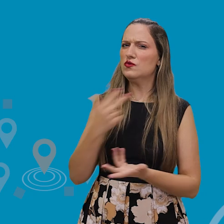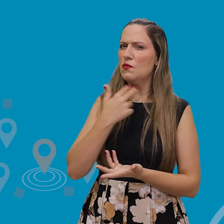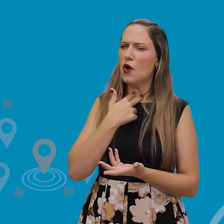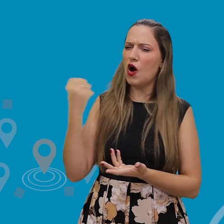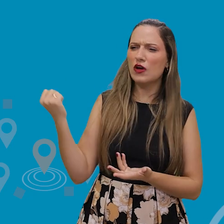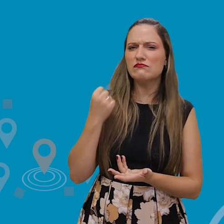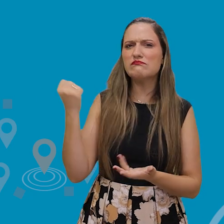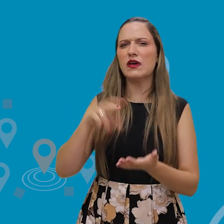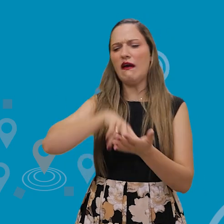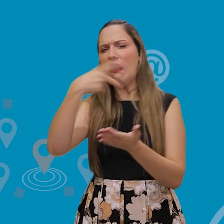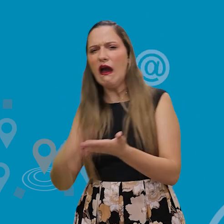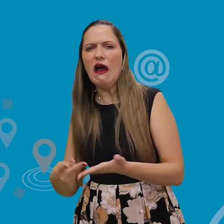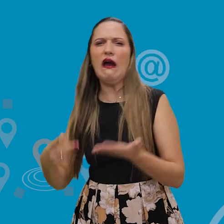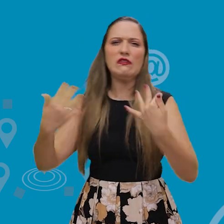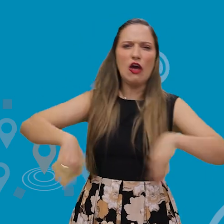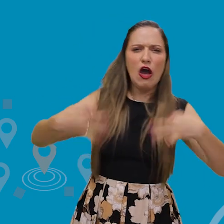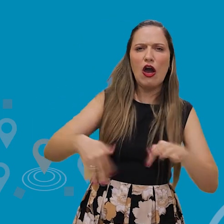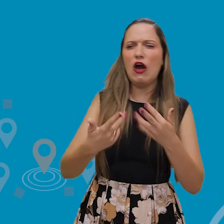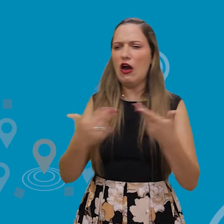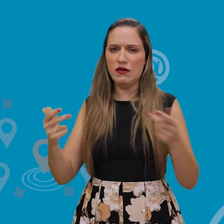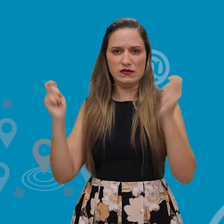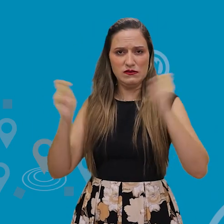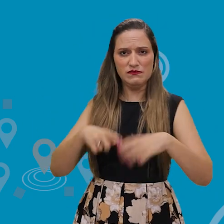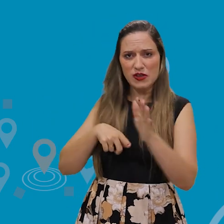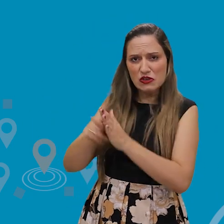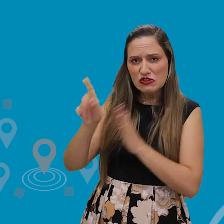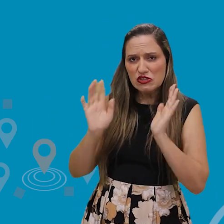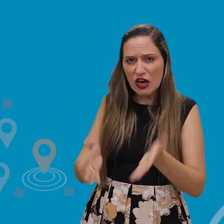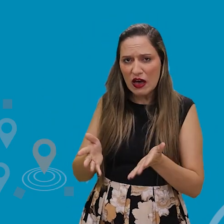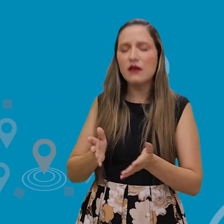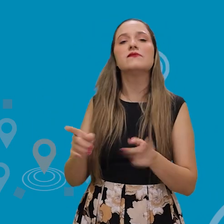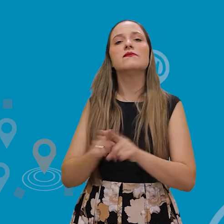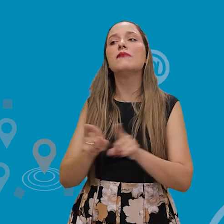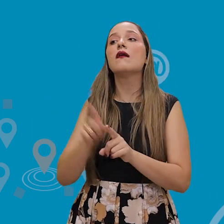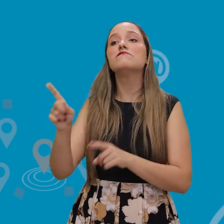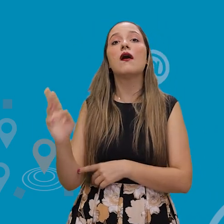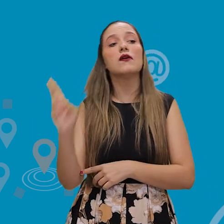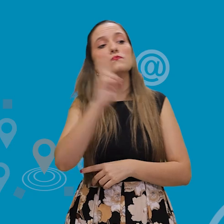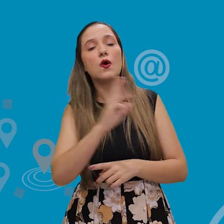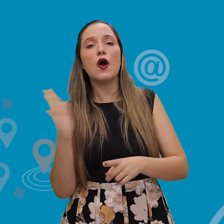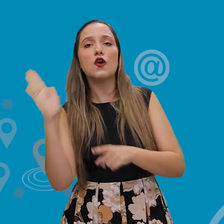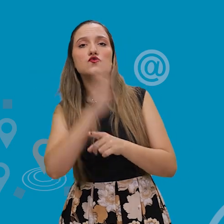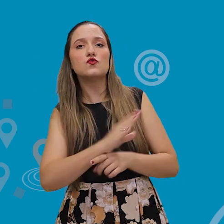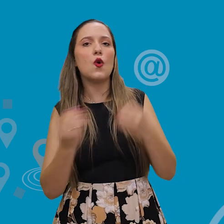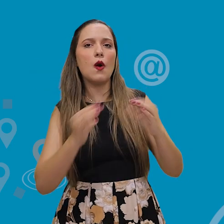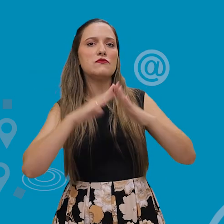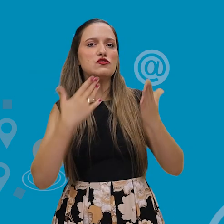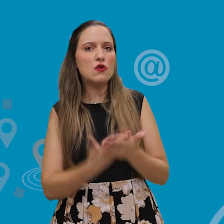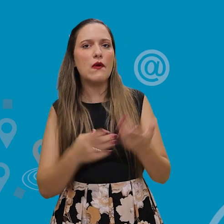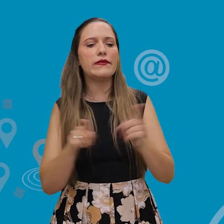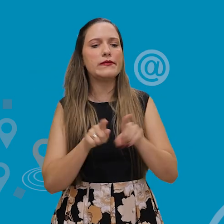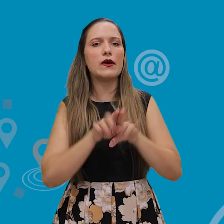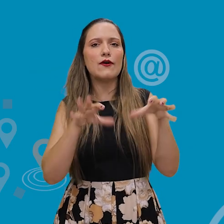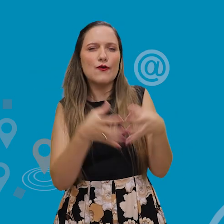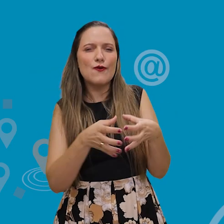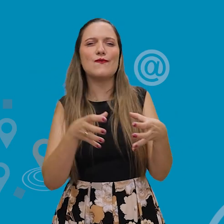né, se machucar, aquela coisa toda. E como o senhor procede e como a escola, em especial a equipe diretiva,